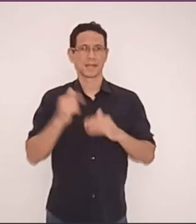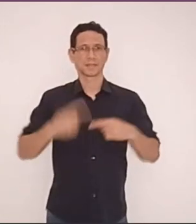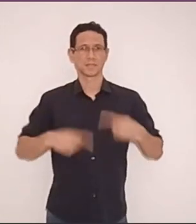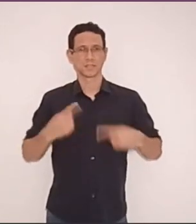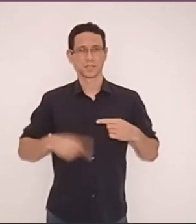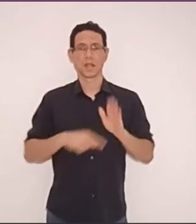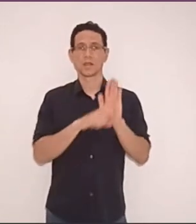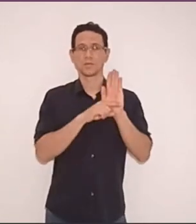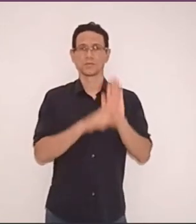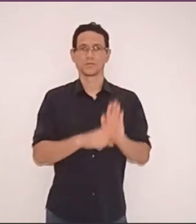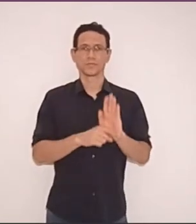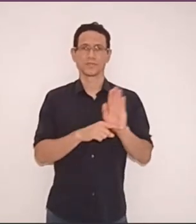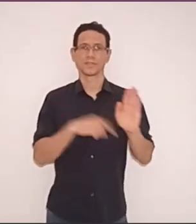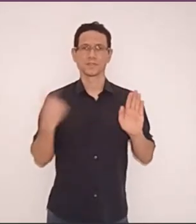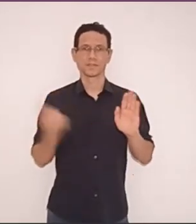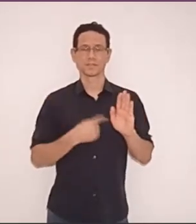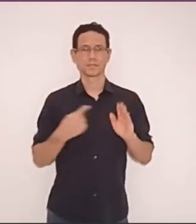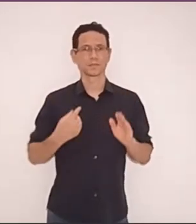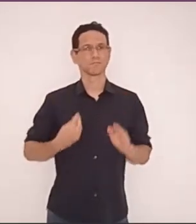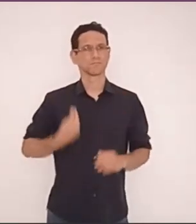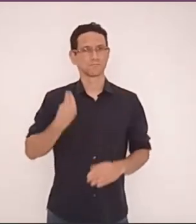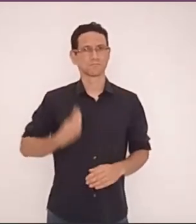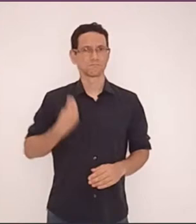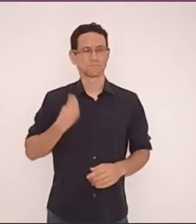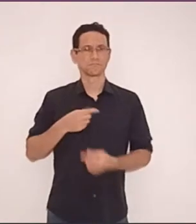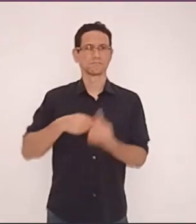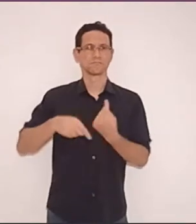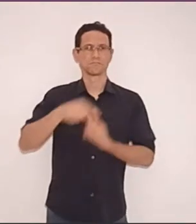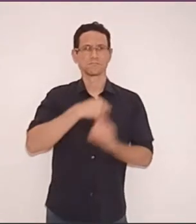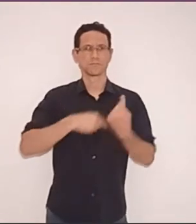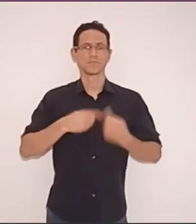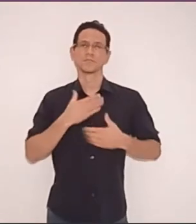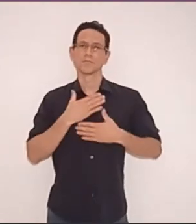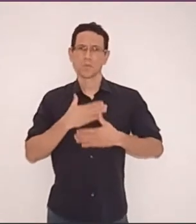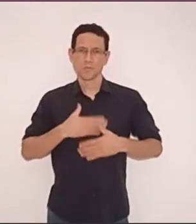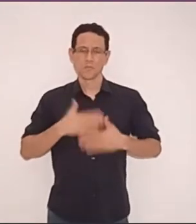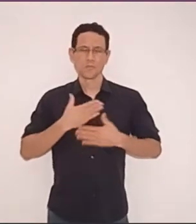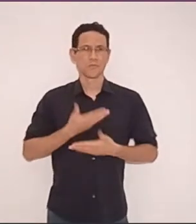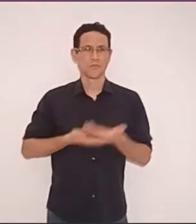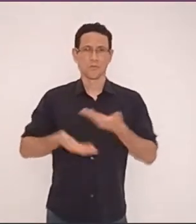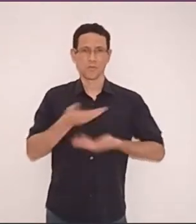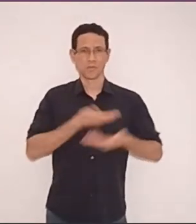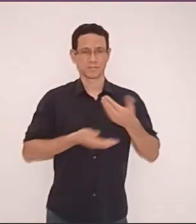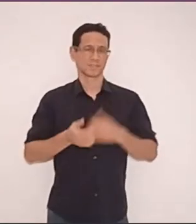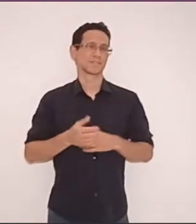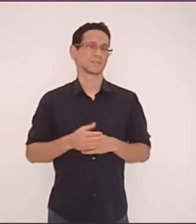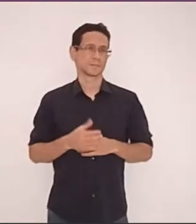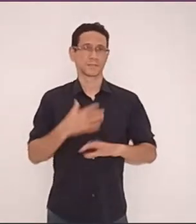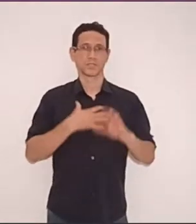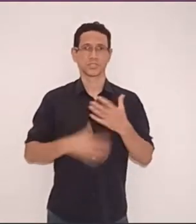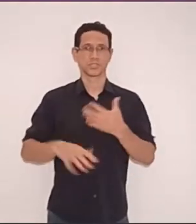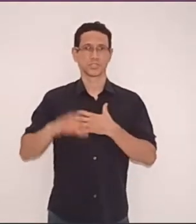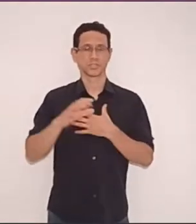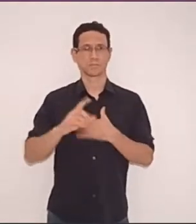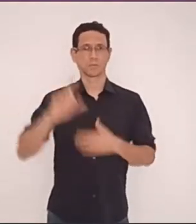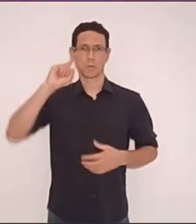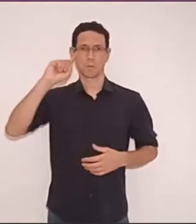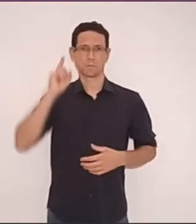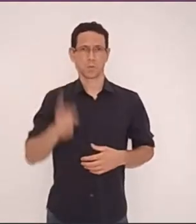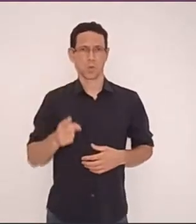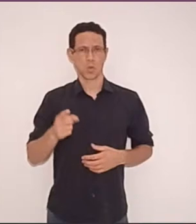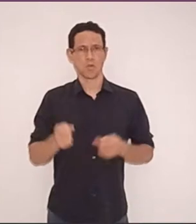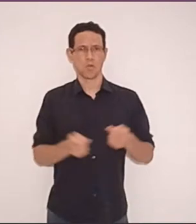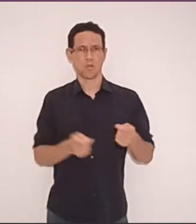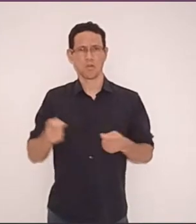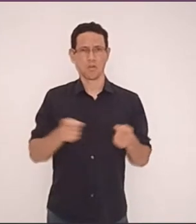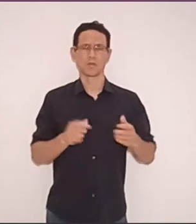que ajudem a vida ter uma convivência mais conforto da relação com o outro não precisa ter domínio e